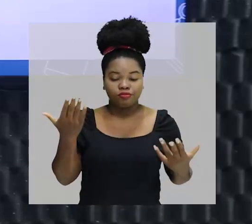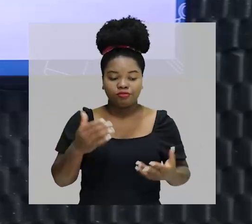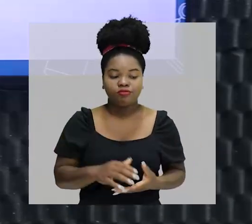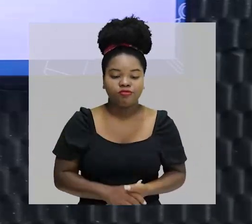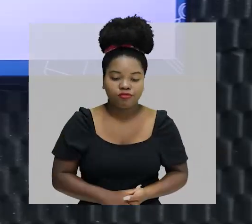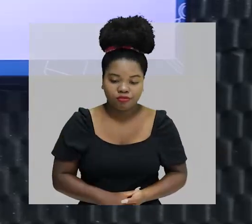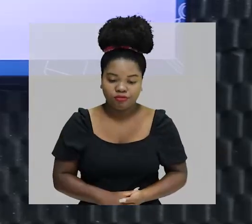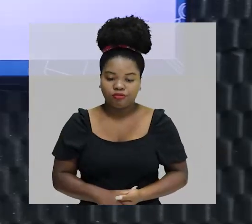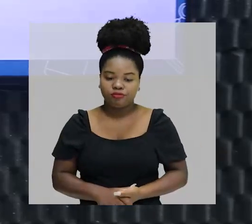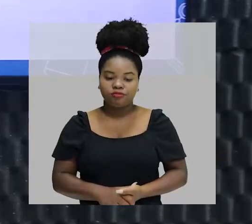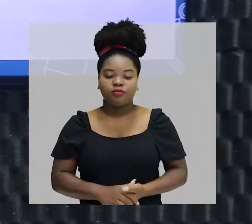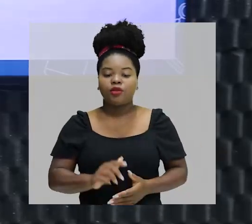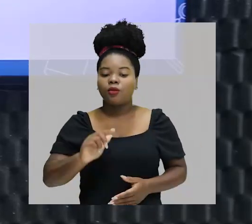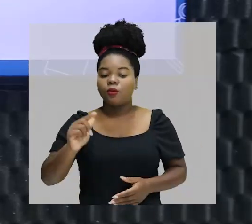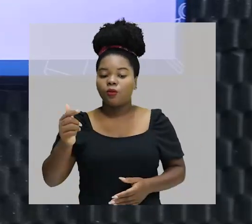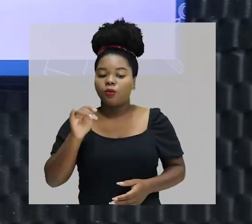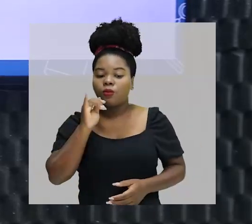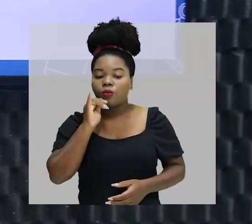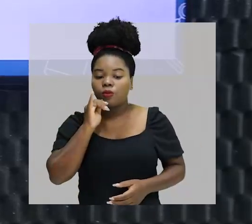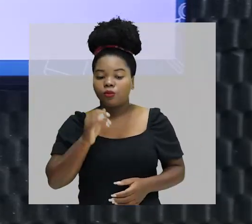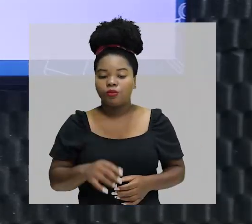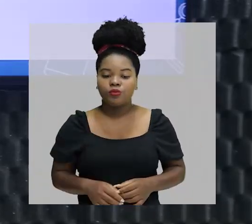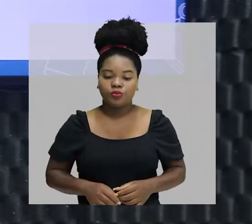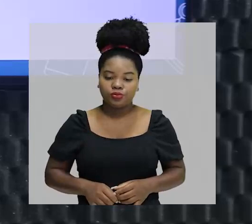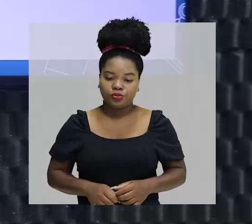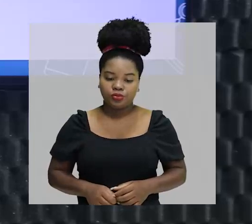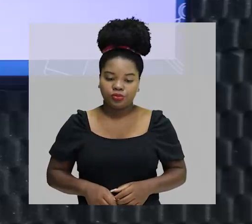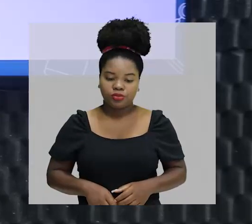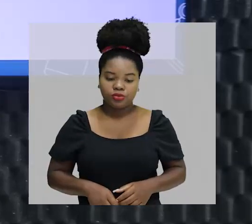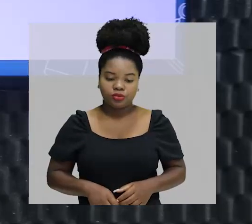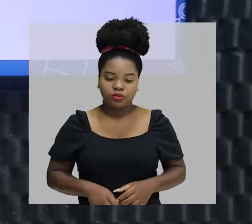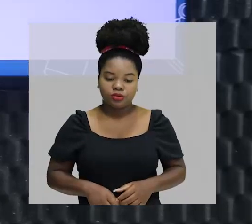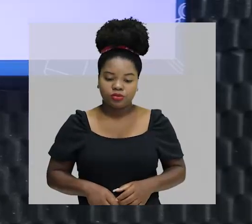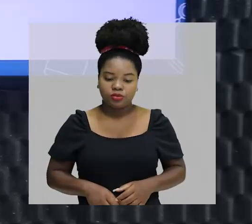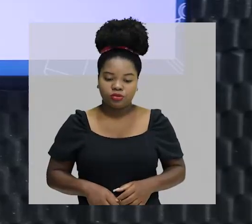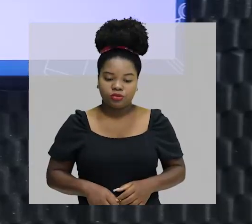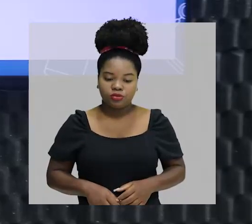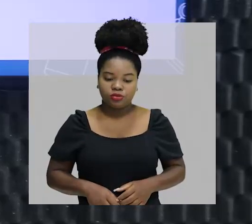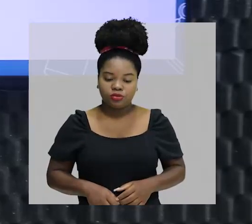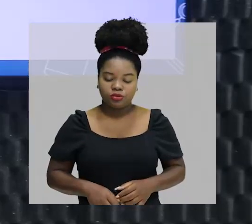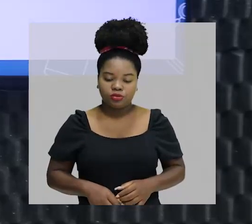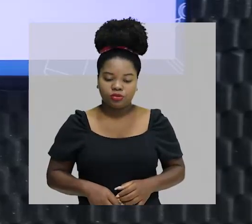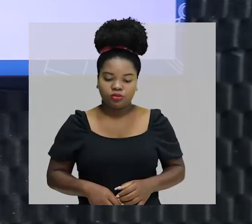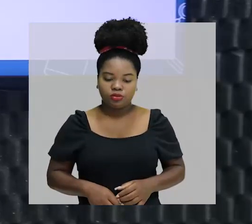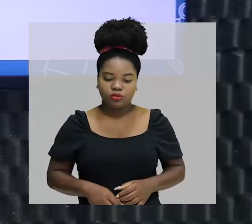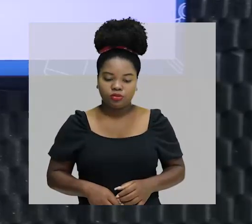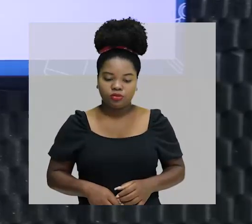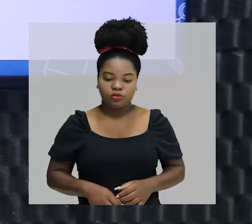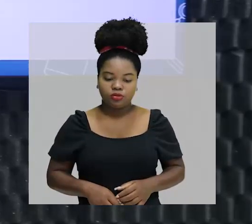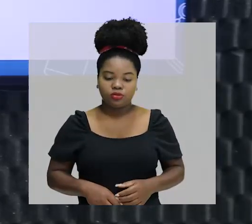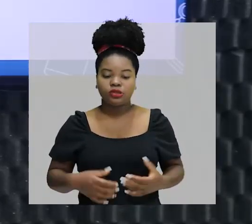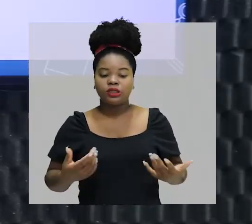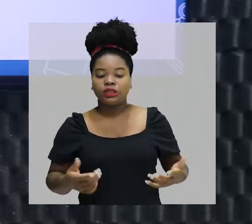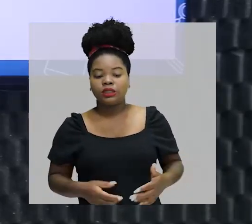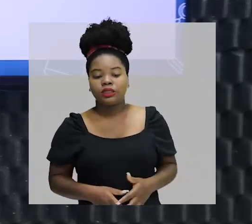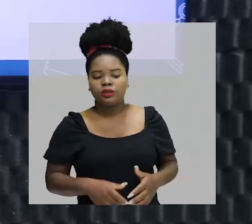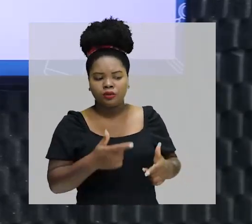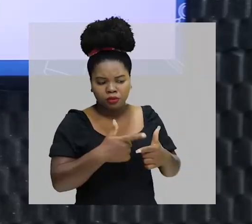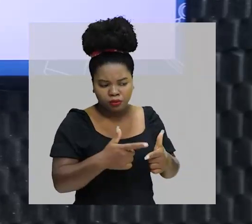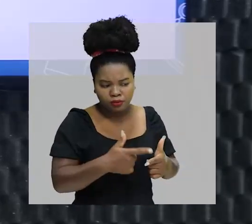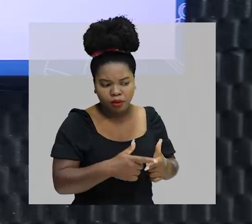de alteração nesse estado. The situation is improving every day. A situação